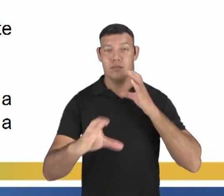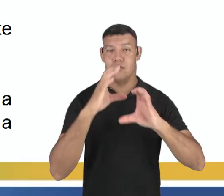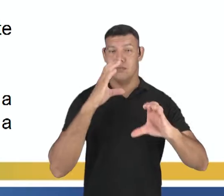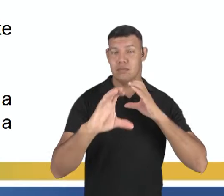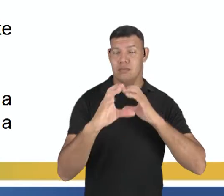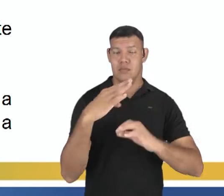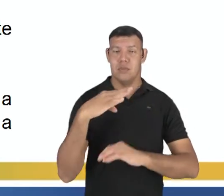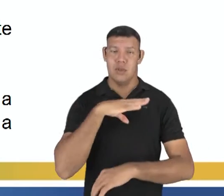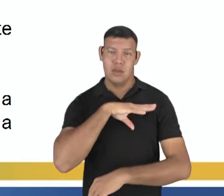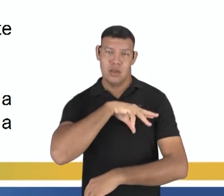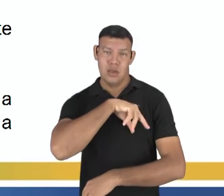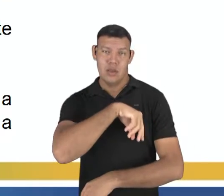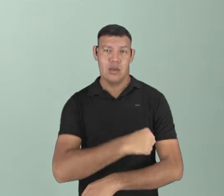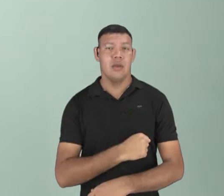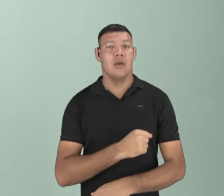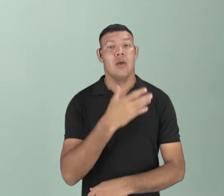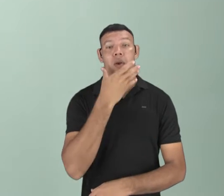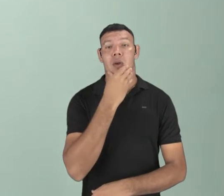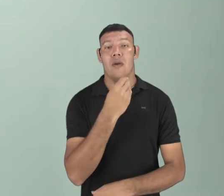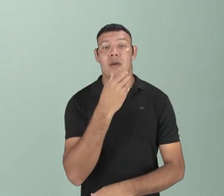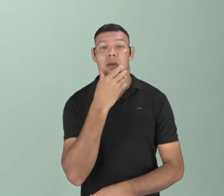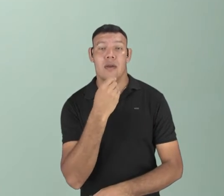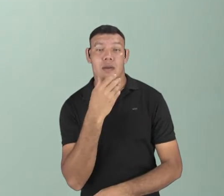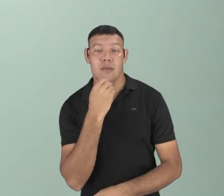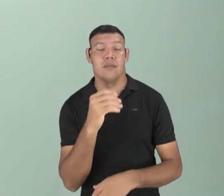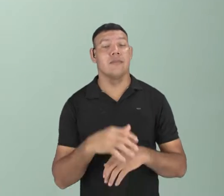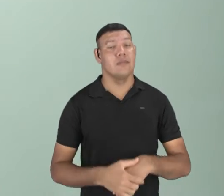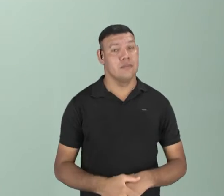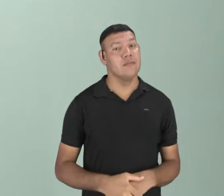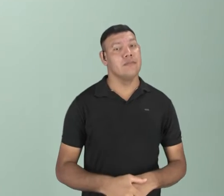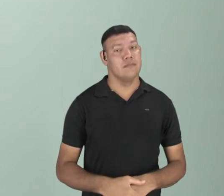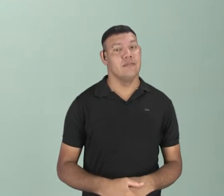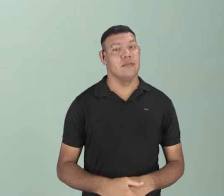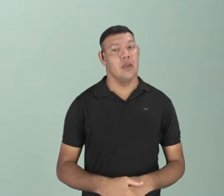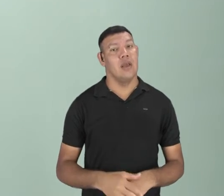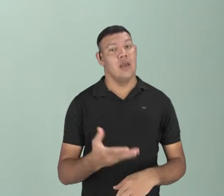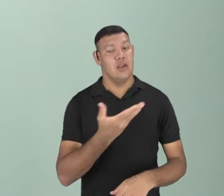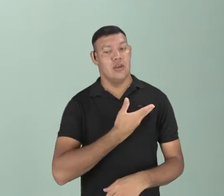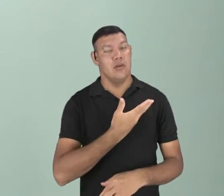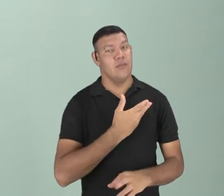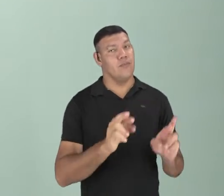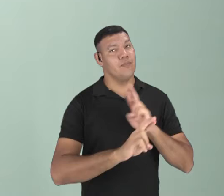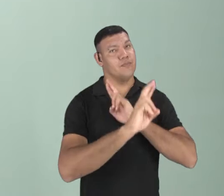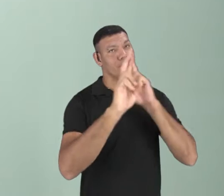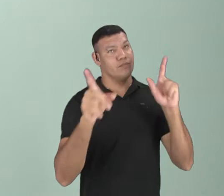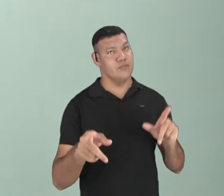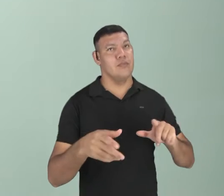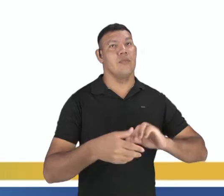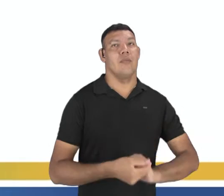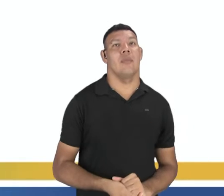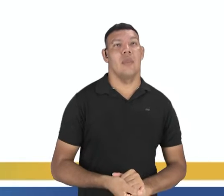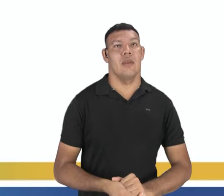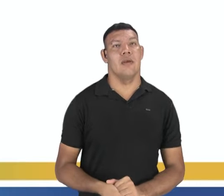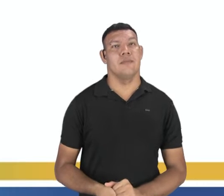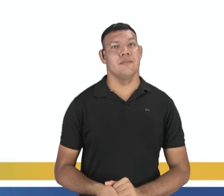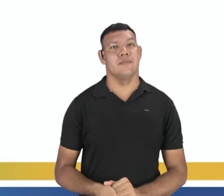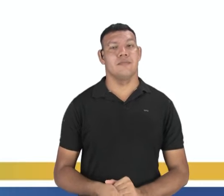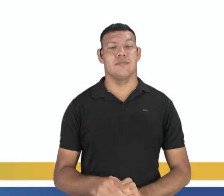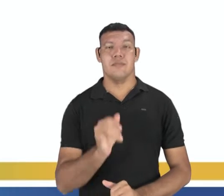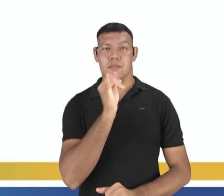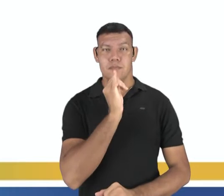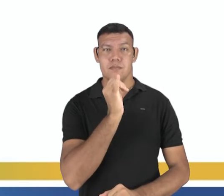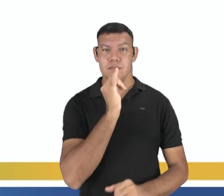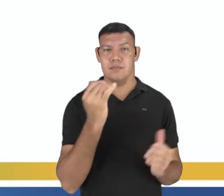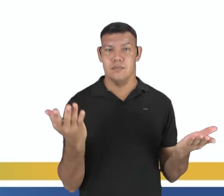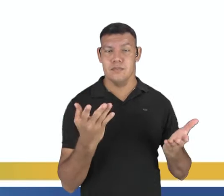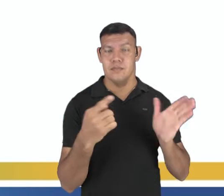amor é masculino, porque na de amigo vai ser um pouco diferente, ok? E aí nós temos um primeiro exemplo.